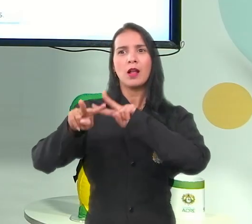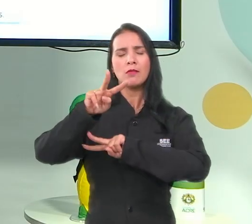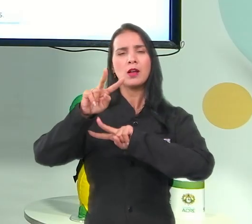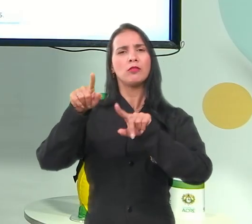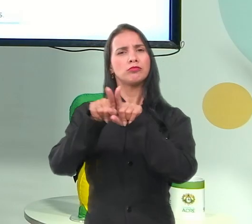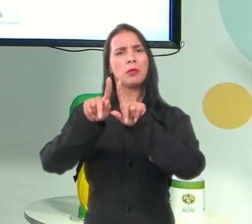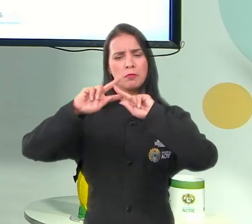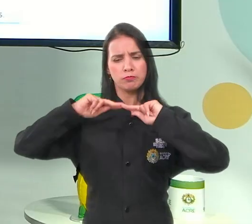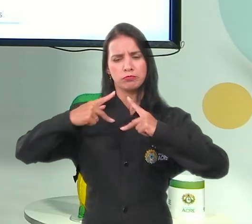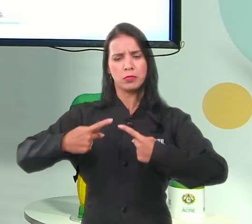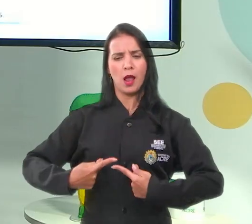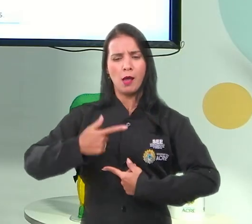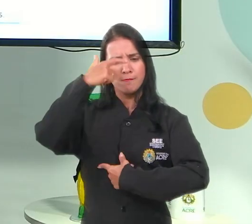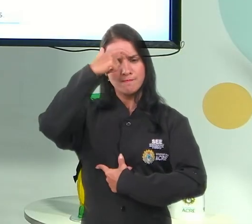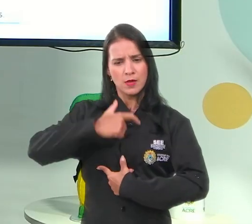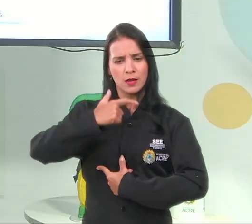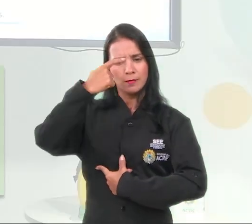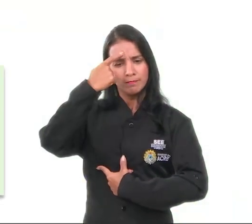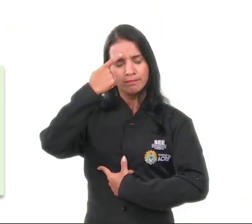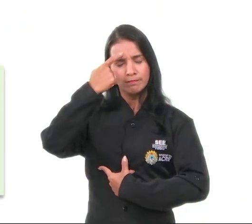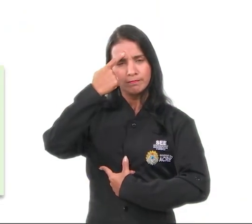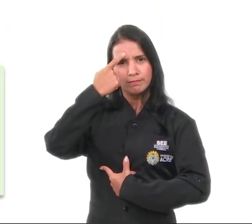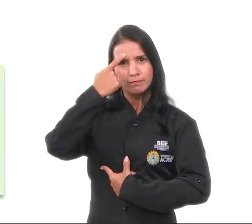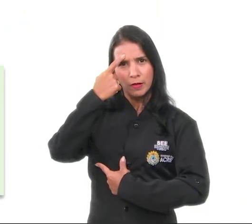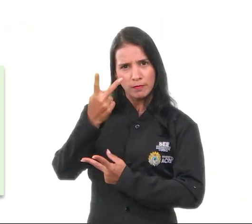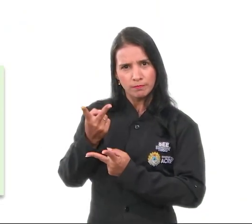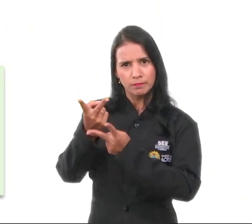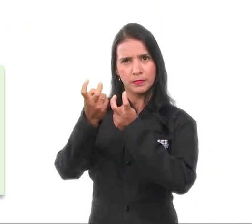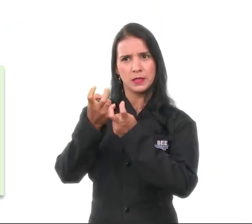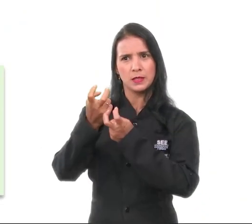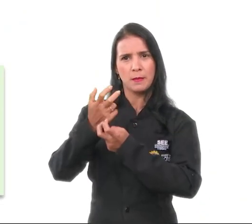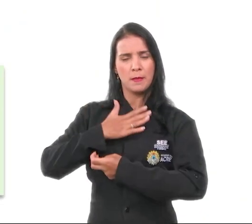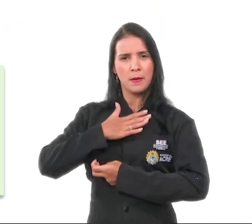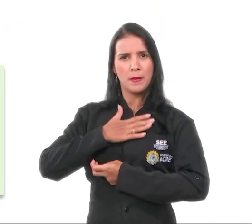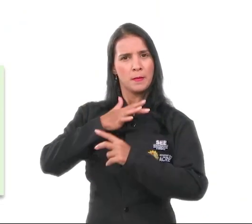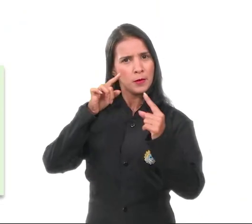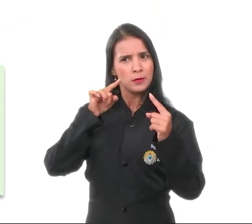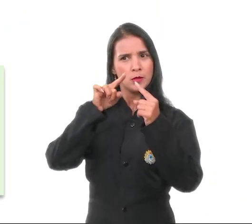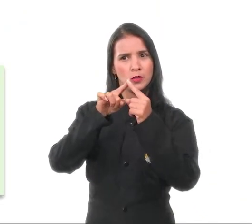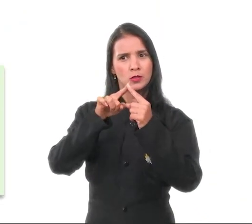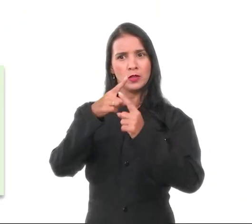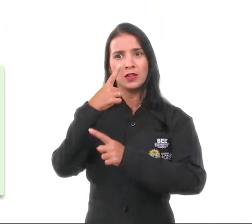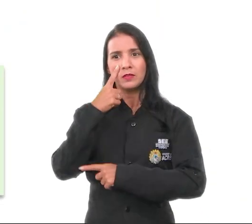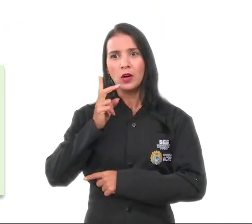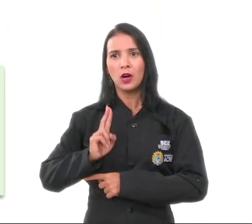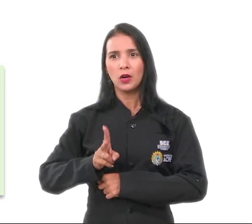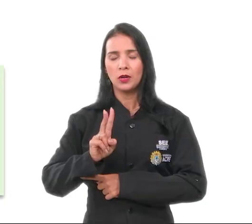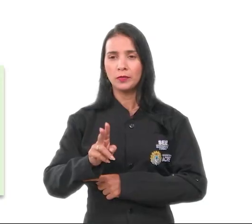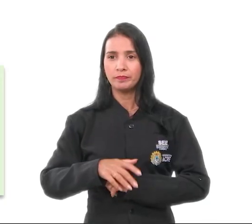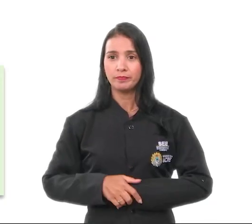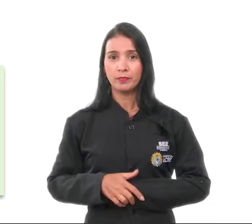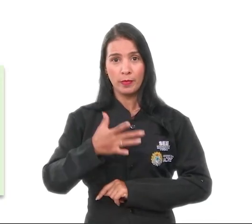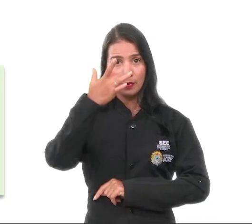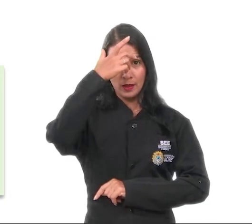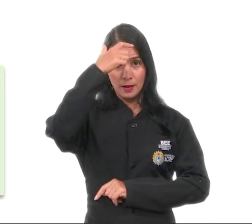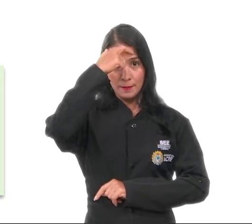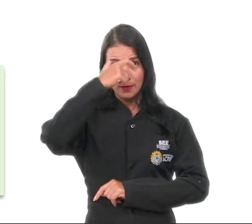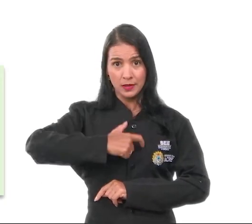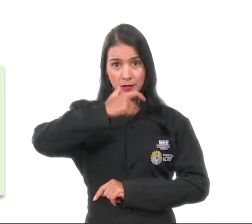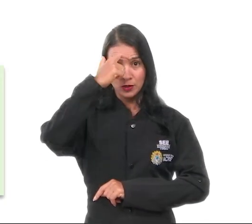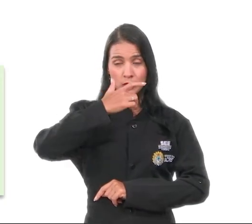ter esse tipo de percepção. Vamos aqui avançando. Nós temos aí uma pessoa, né, coberta pelo